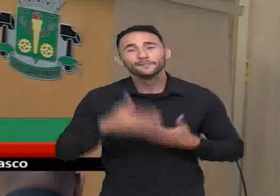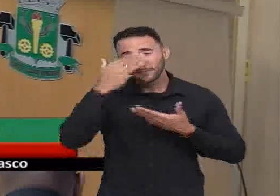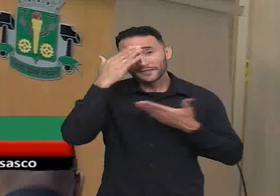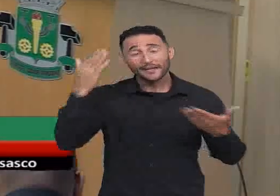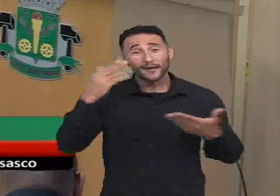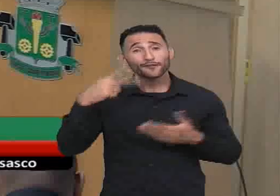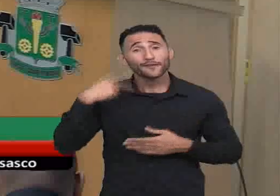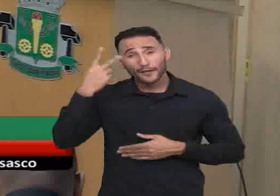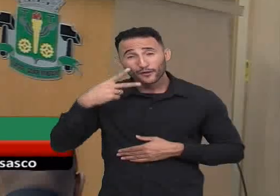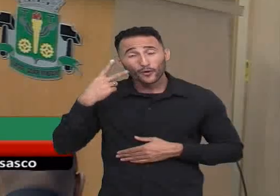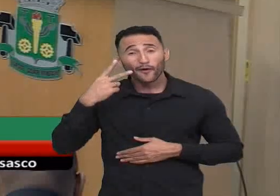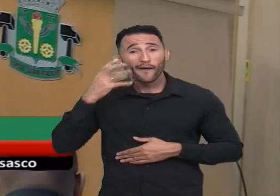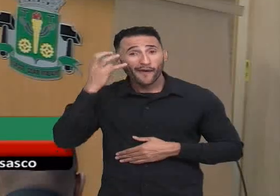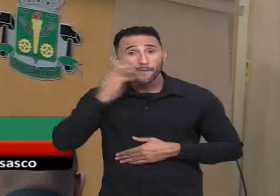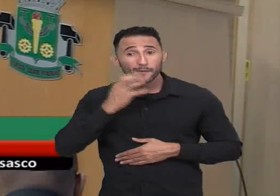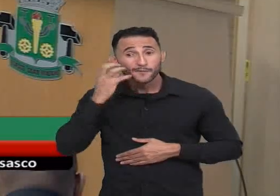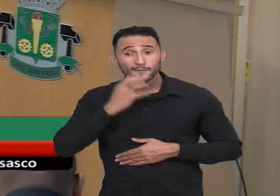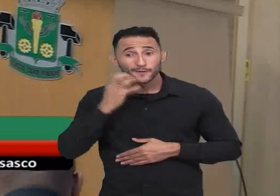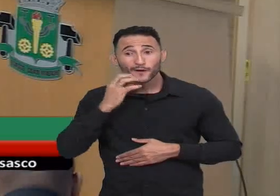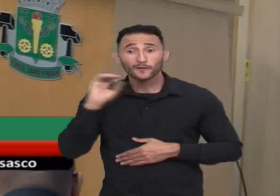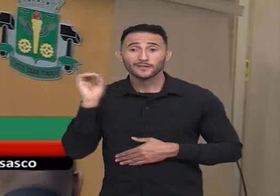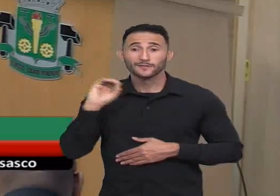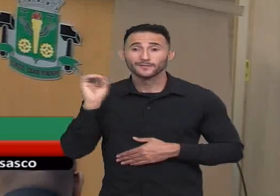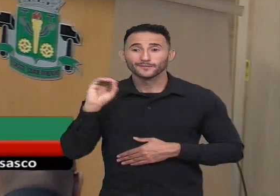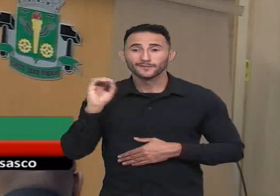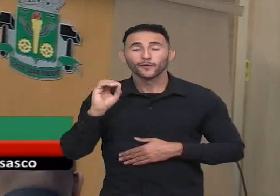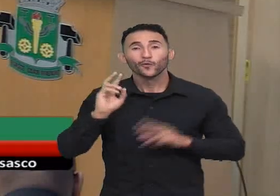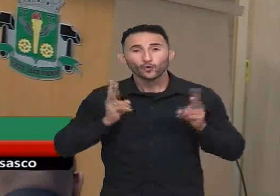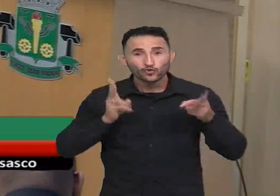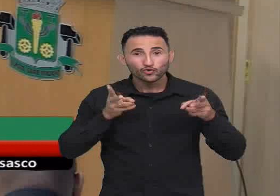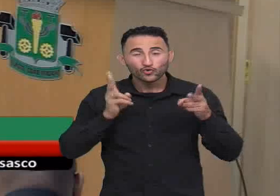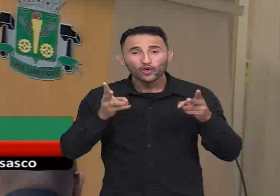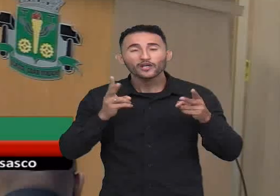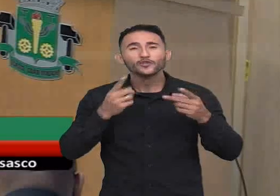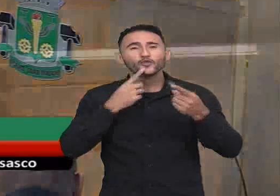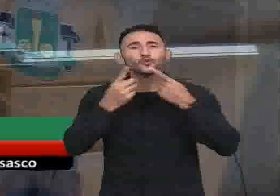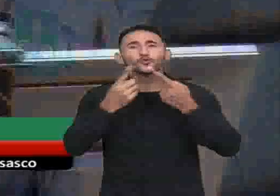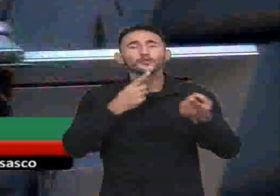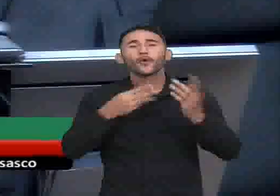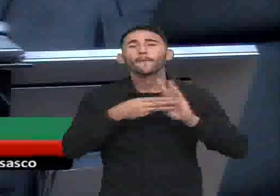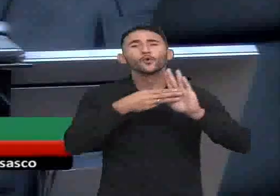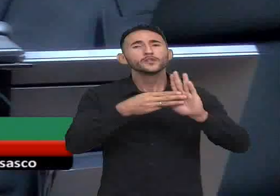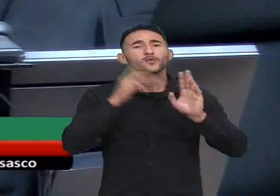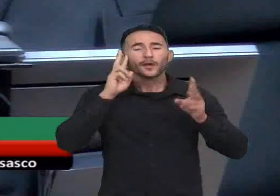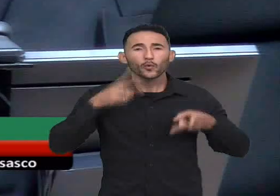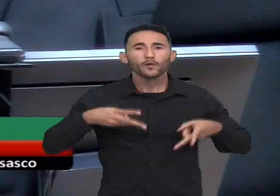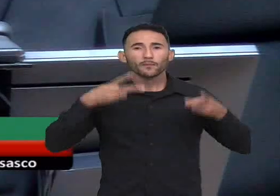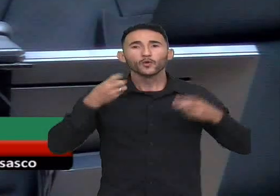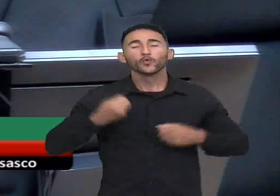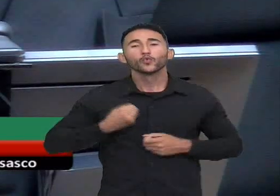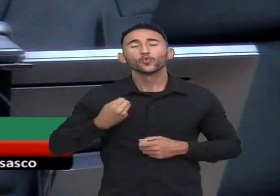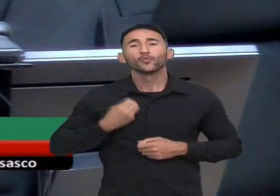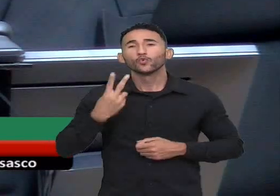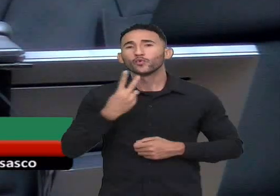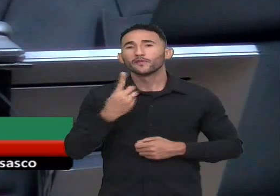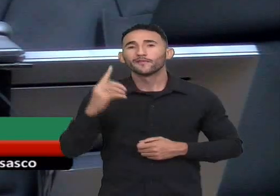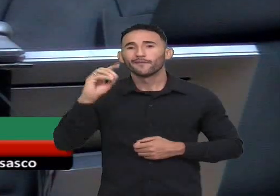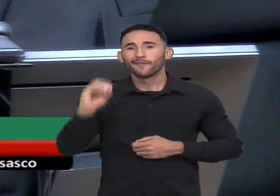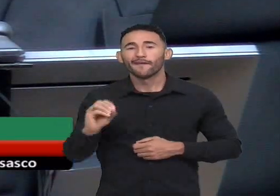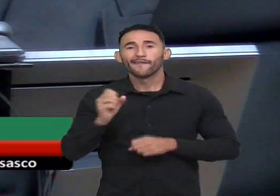Obrigado, nobre vereador Emerson Osasco. Continua em discussão a moção de reconhecimento 210